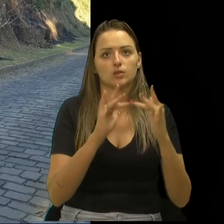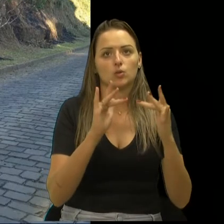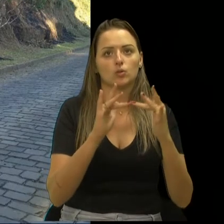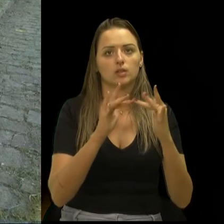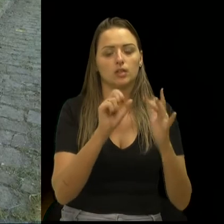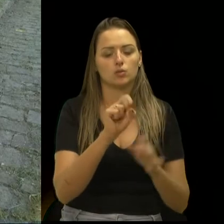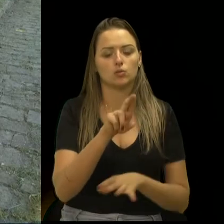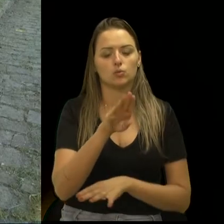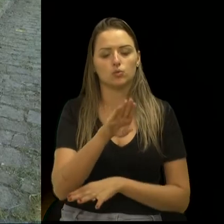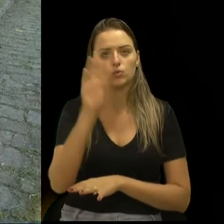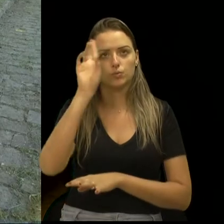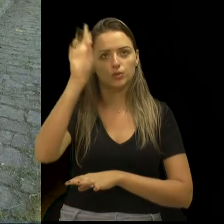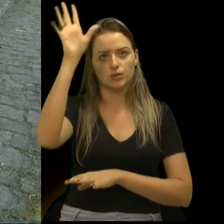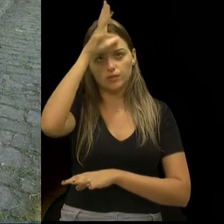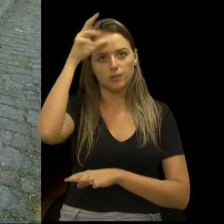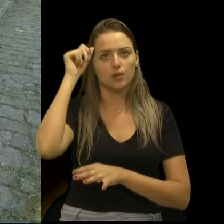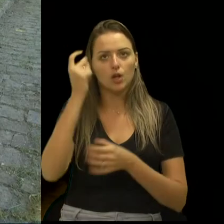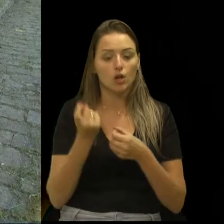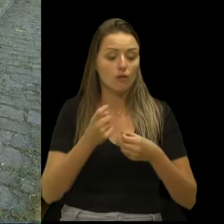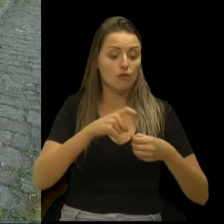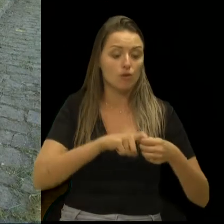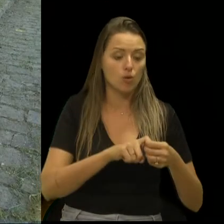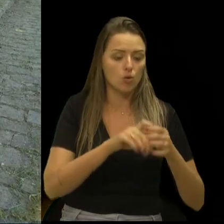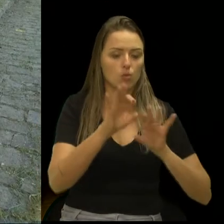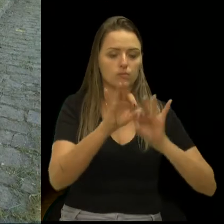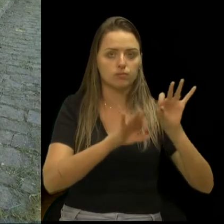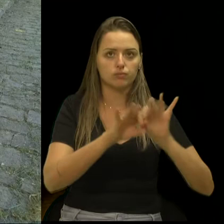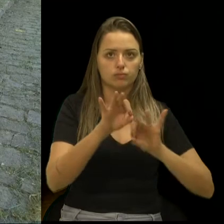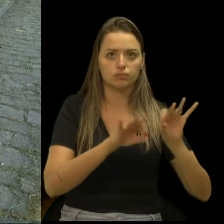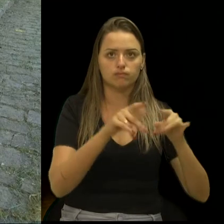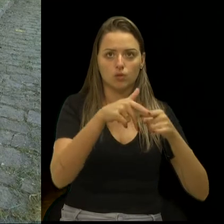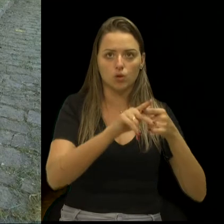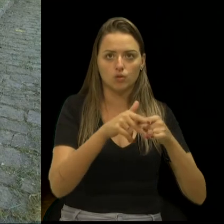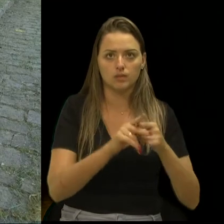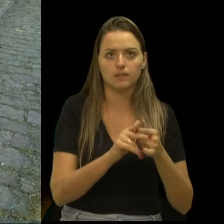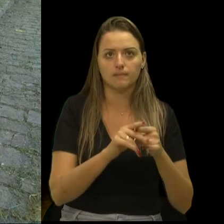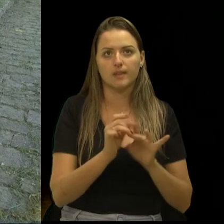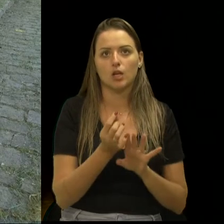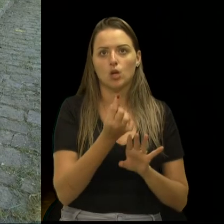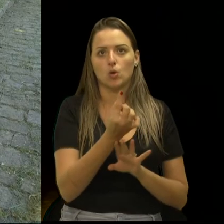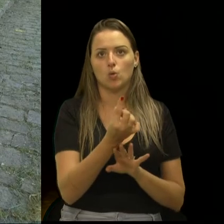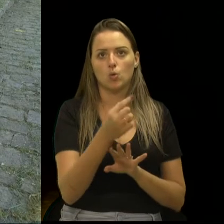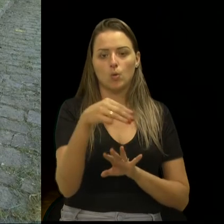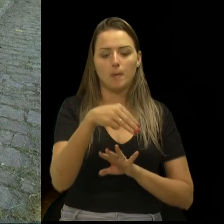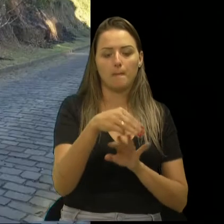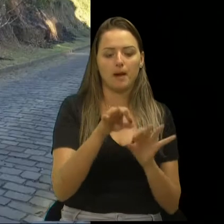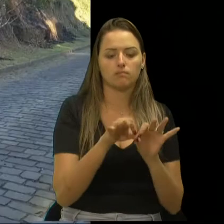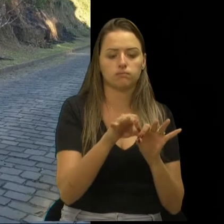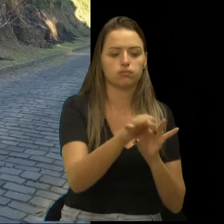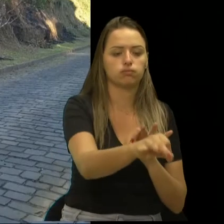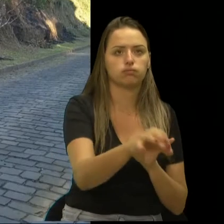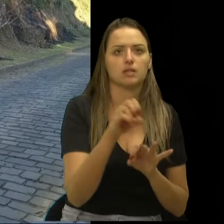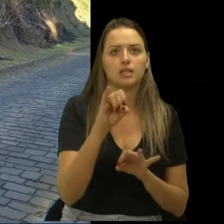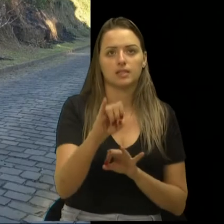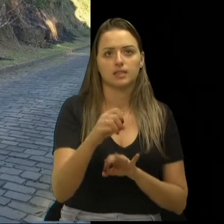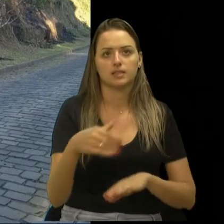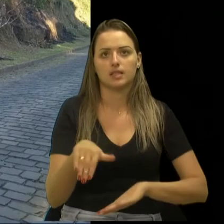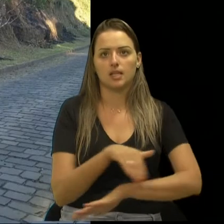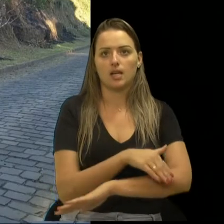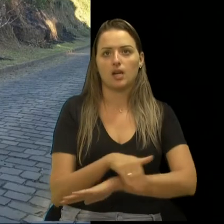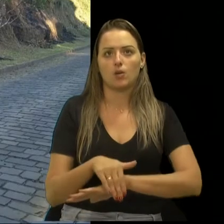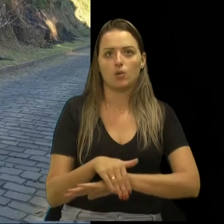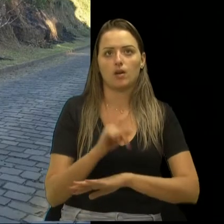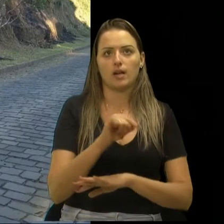ia fazer eles voltar lá. Eu disse para o subprefeito, pelo menos 1,5 metros, porque se eu passei o público numa